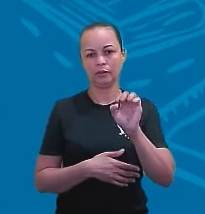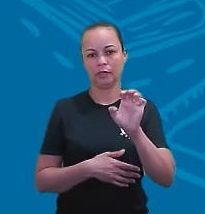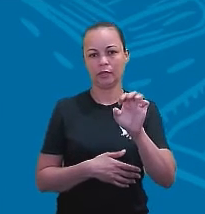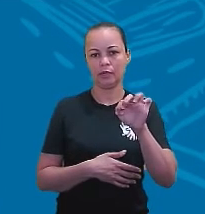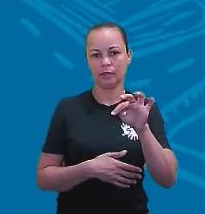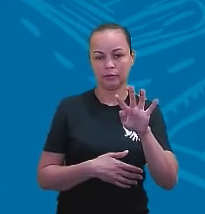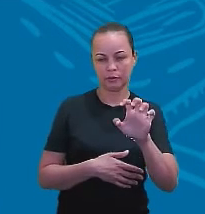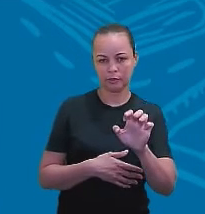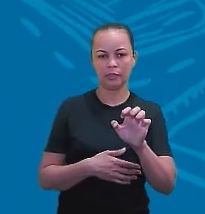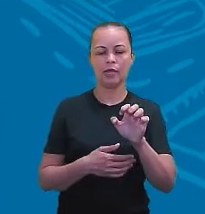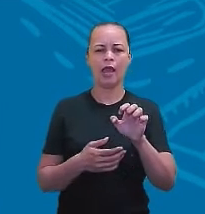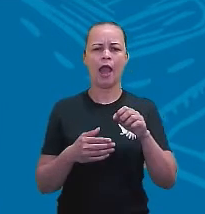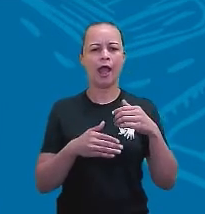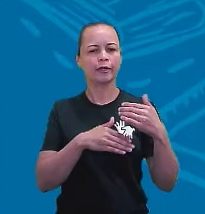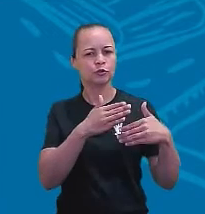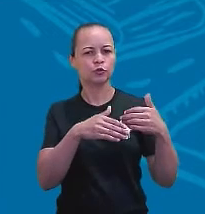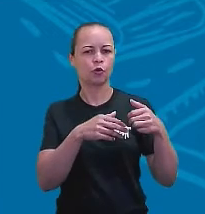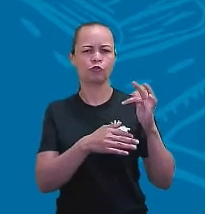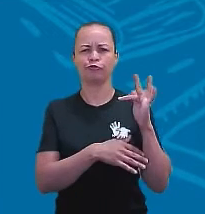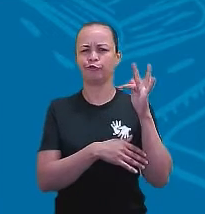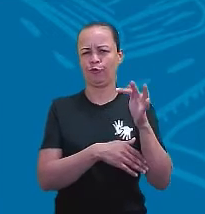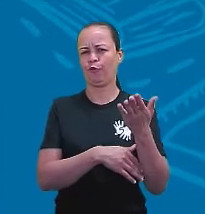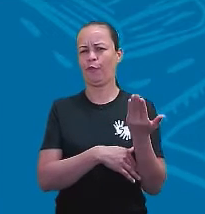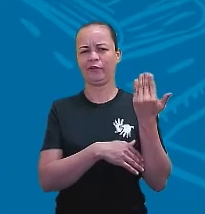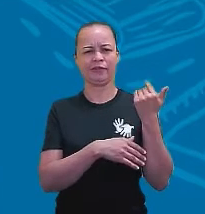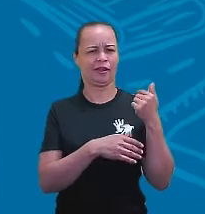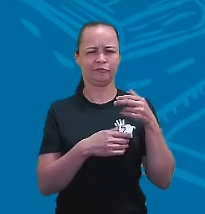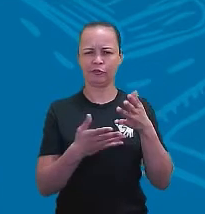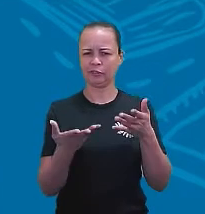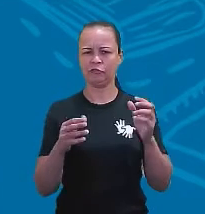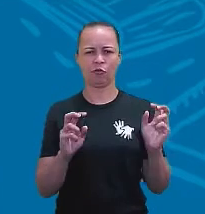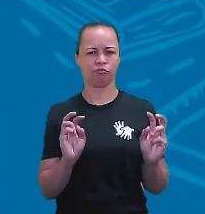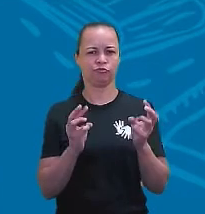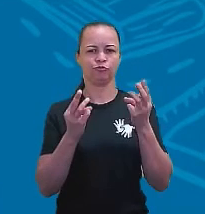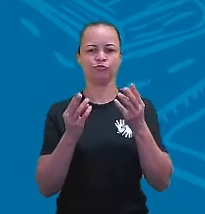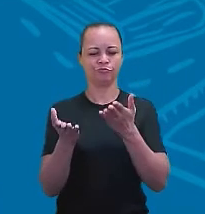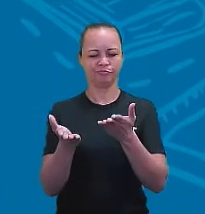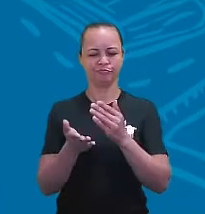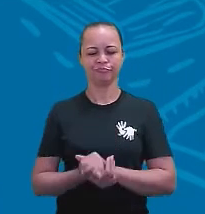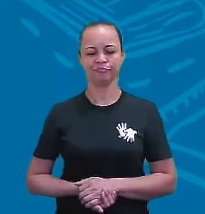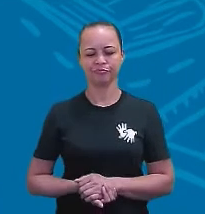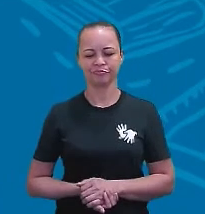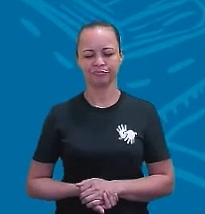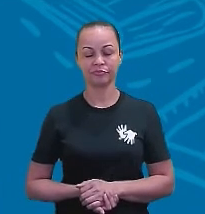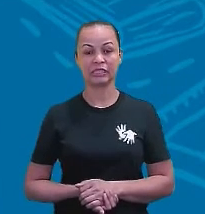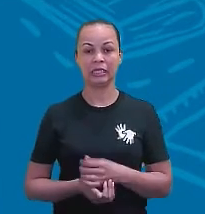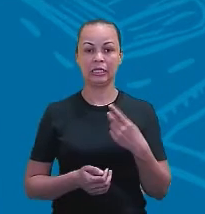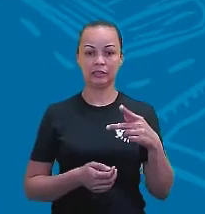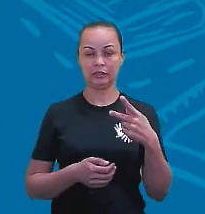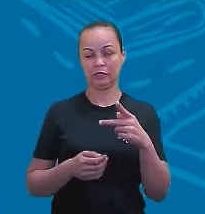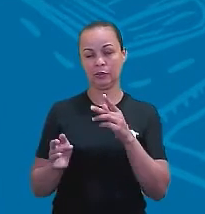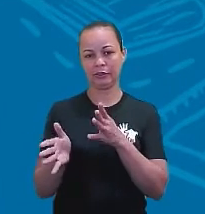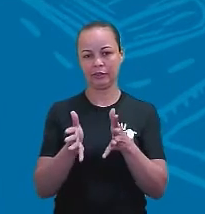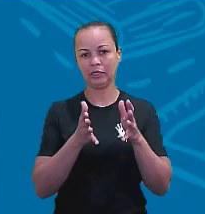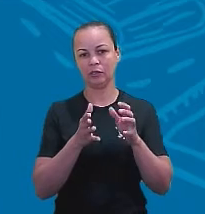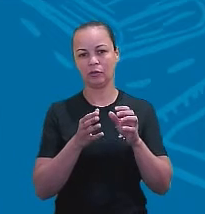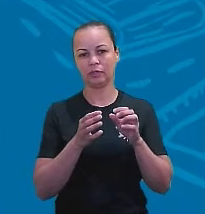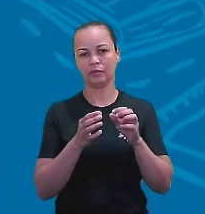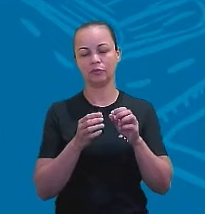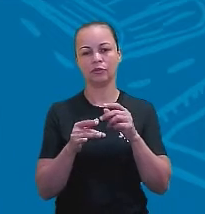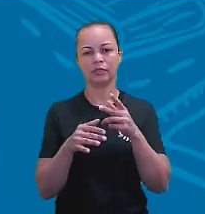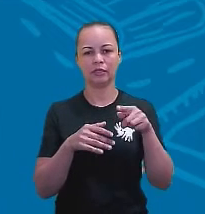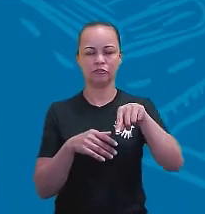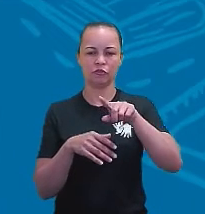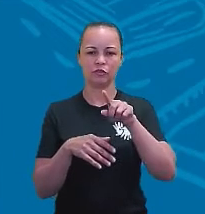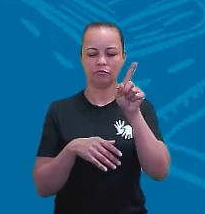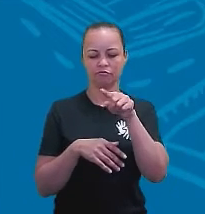tempos verbais. Bom, agora vamos fazer a correção e aí colocar algumas anotações aí, caso vocês tenham acertado ou